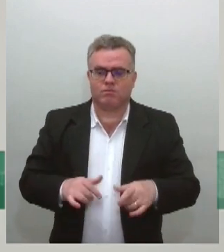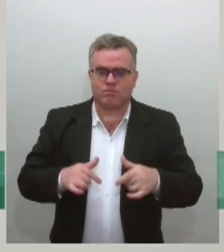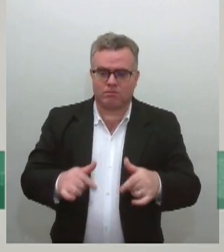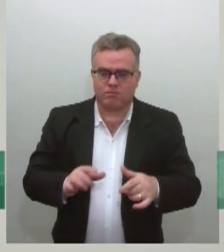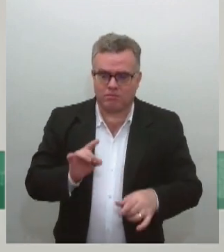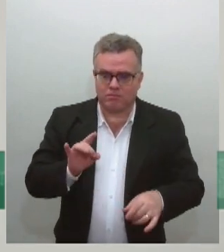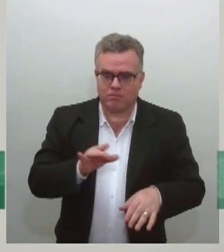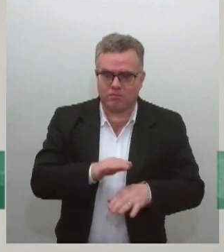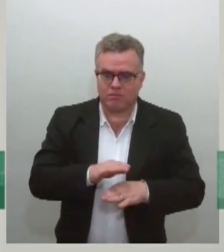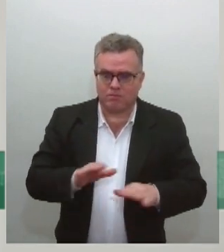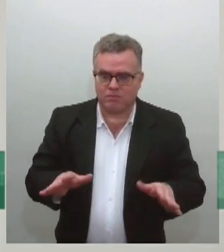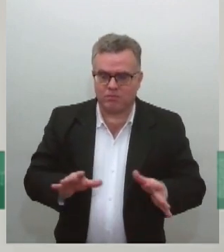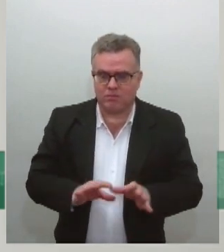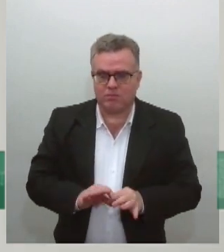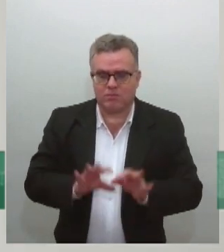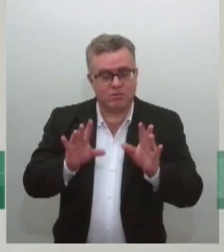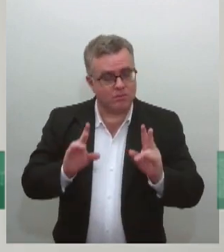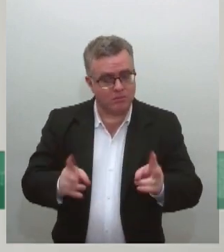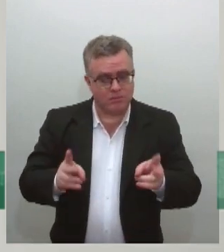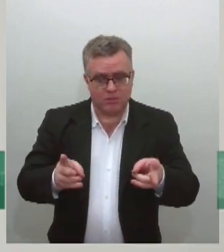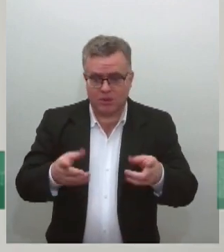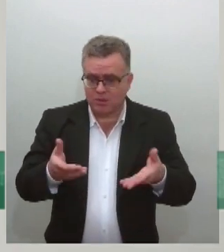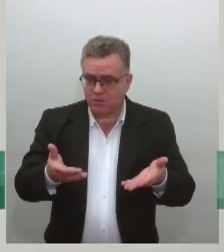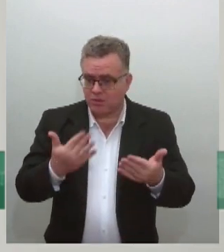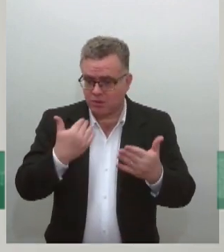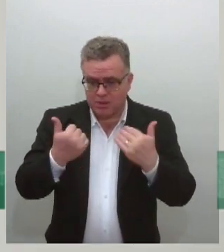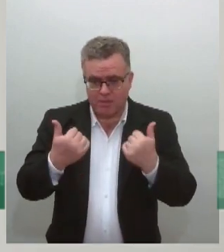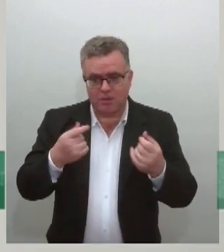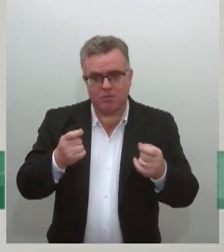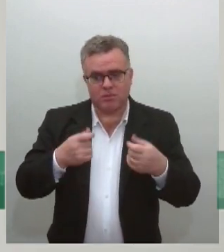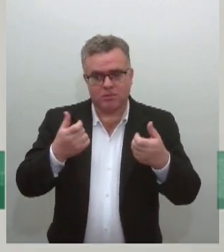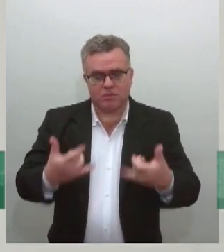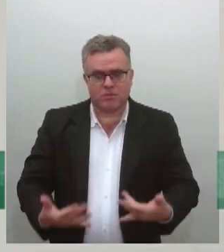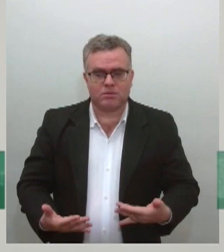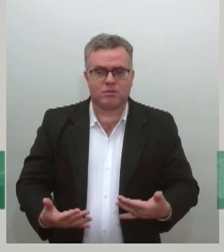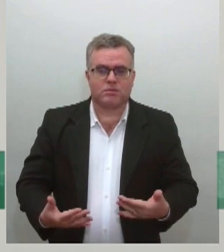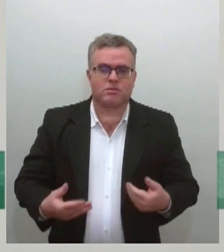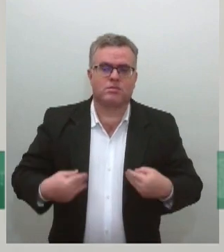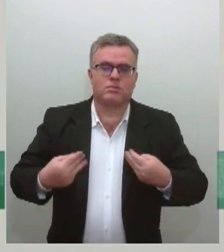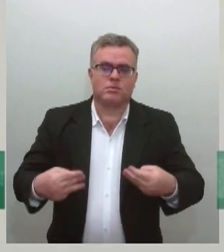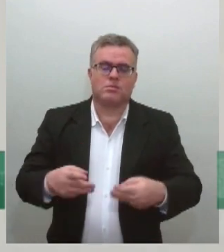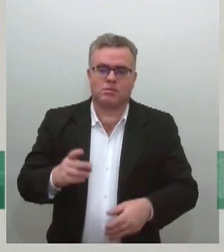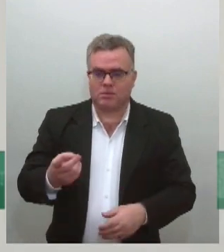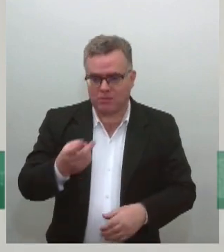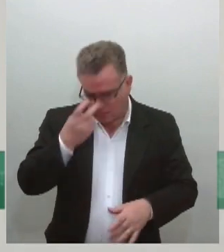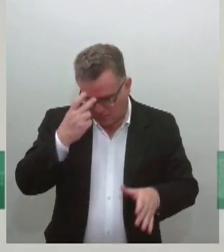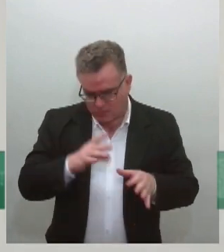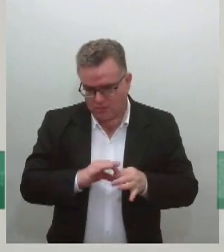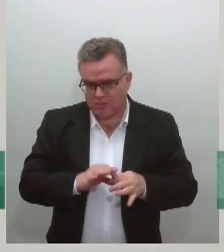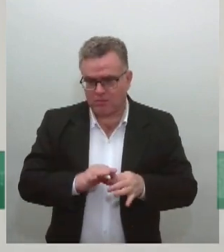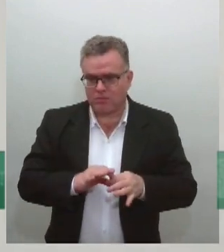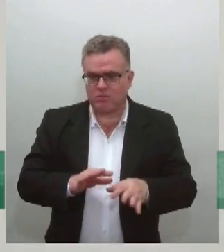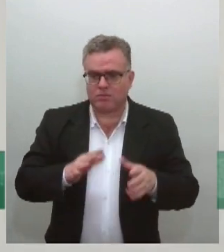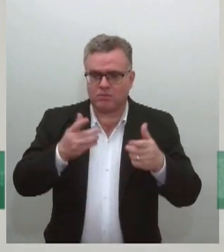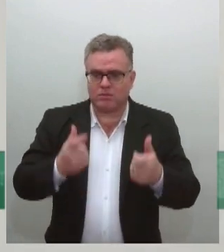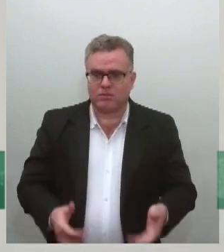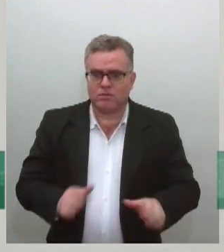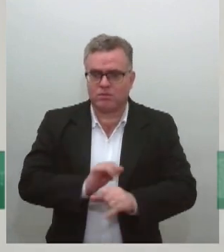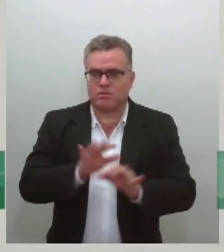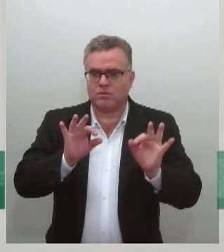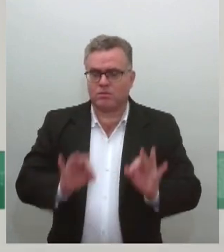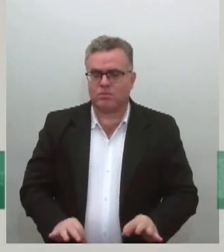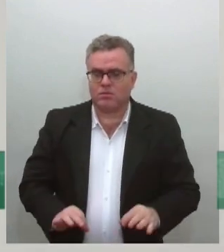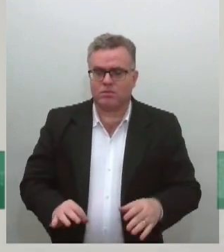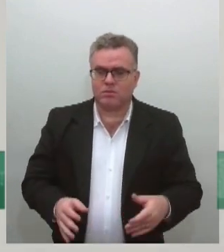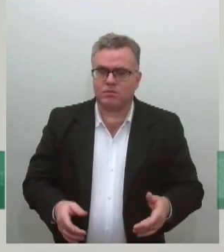coloco à disposição, o Estado do Ministério da Cultura está à disposição para todos os esclarecimentos necessários e para a gente levar